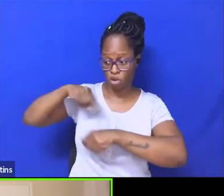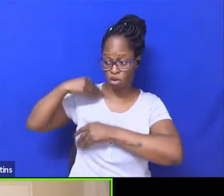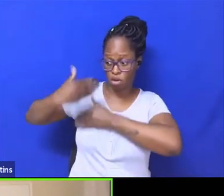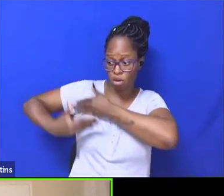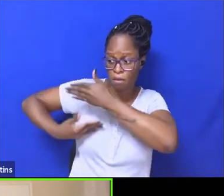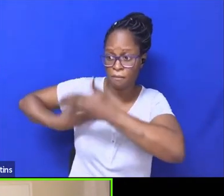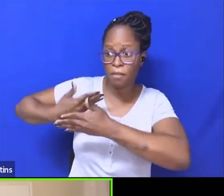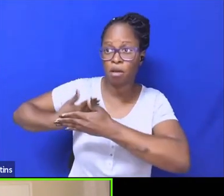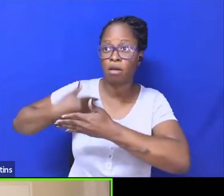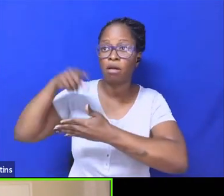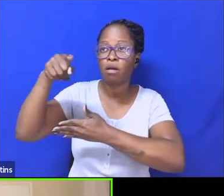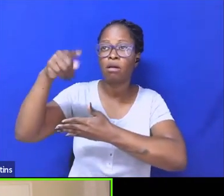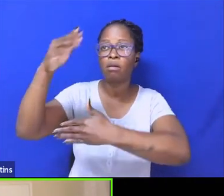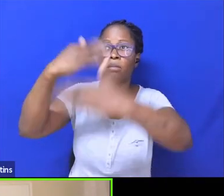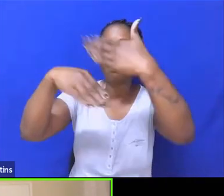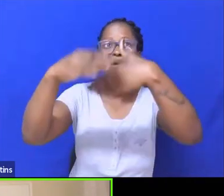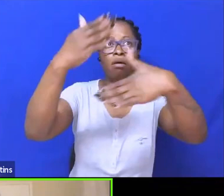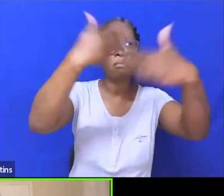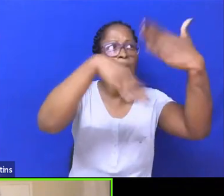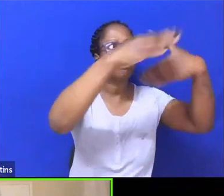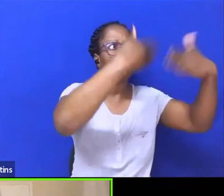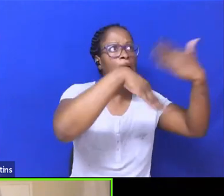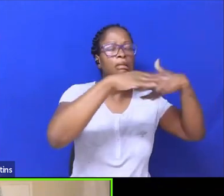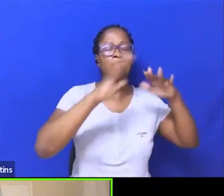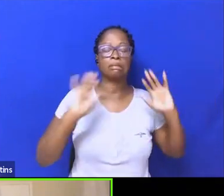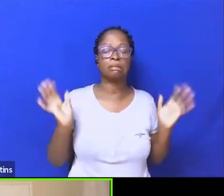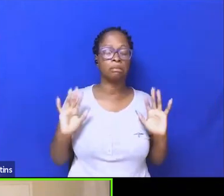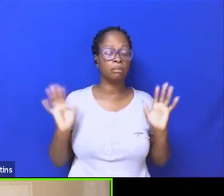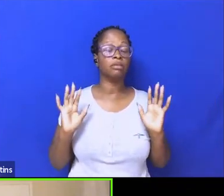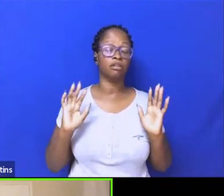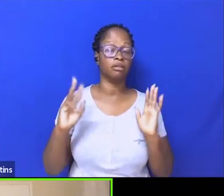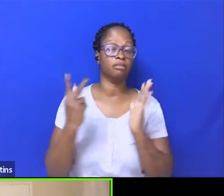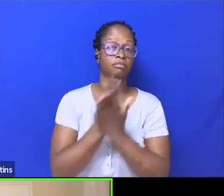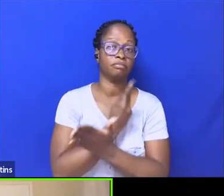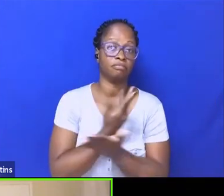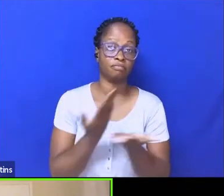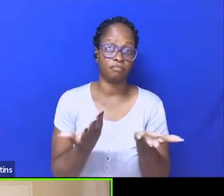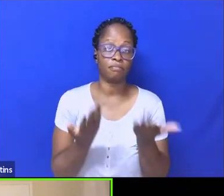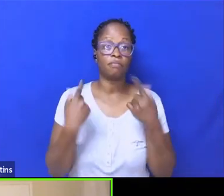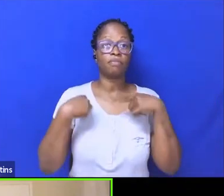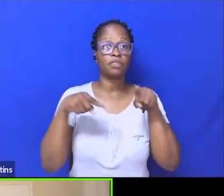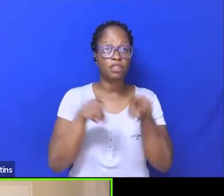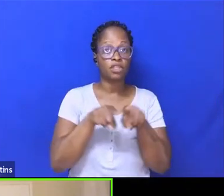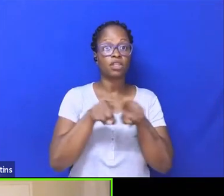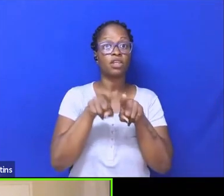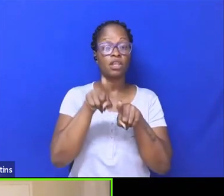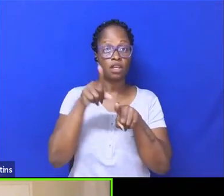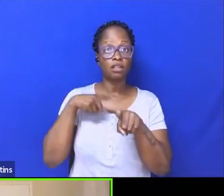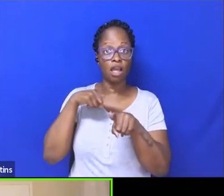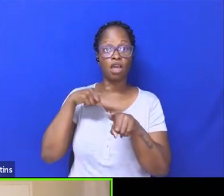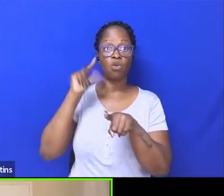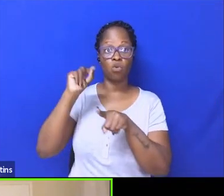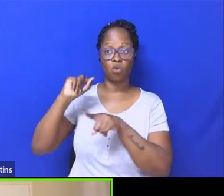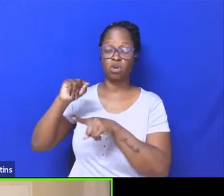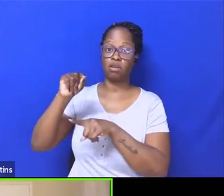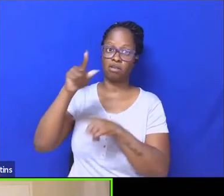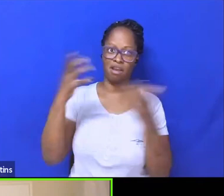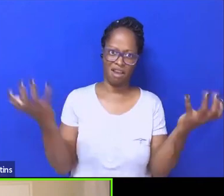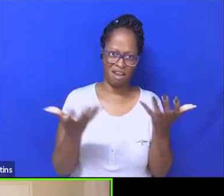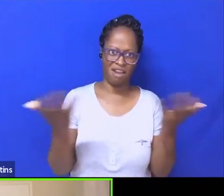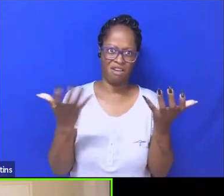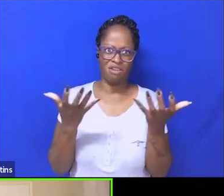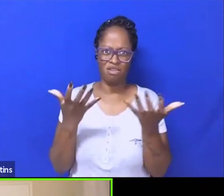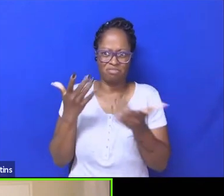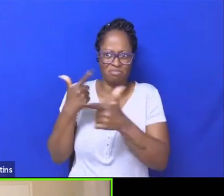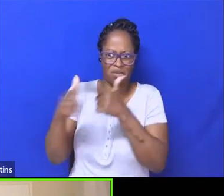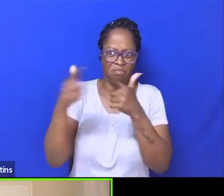o giro autoritario da crise mundial capitalista que estamos vivendo se ensaña con nos e con